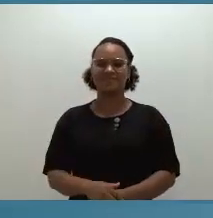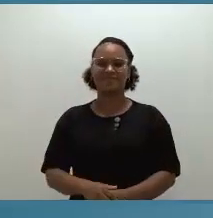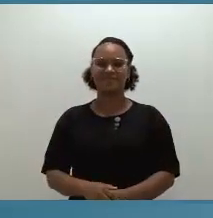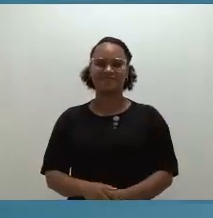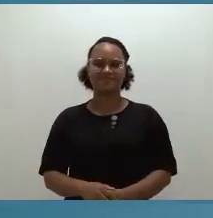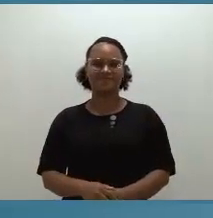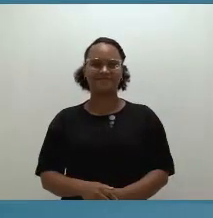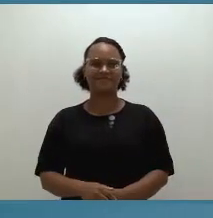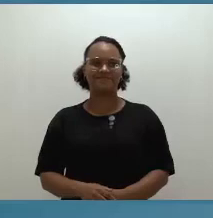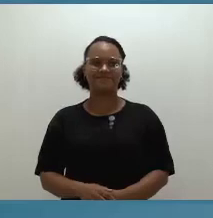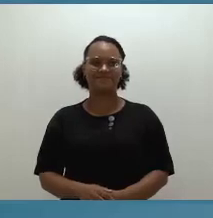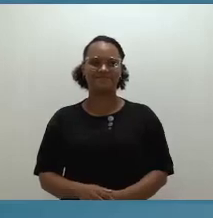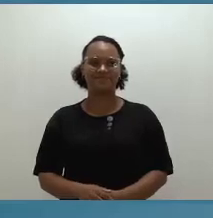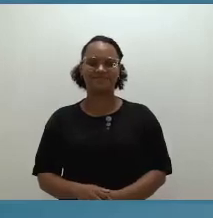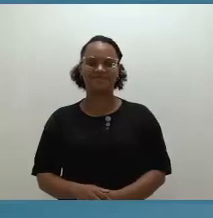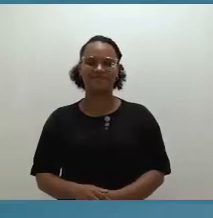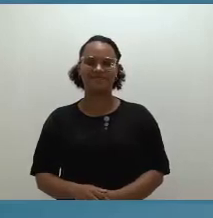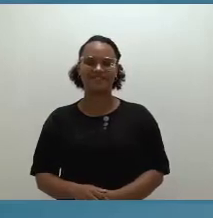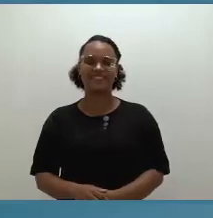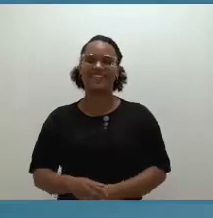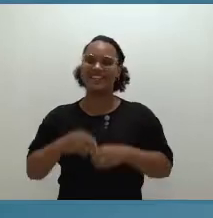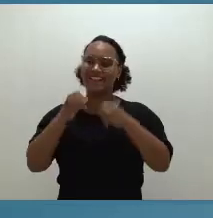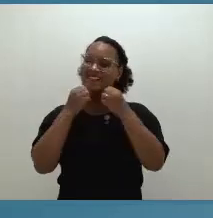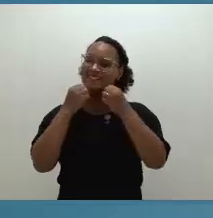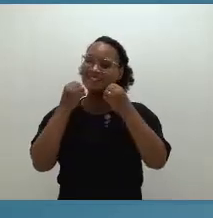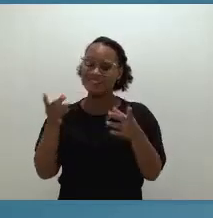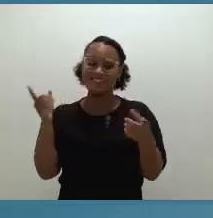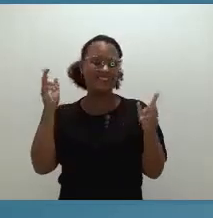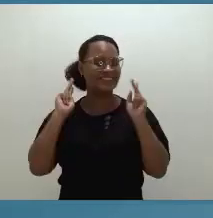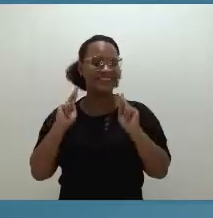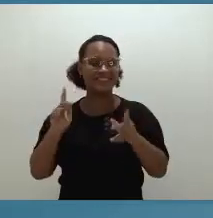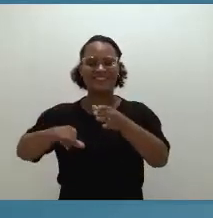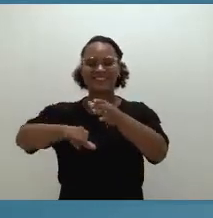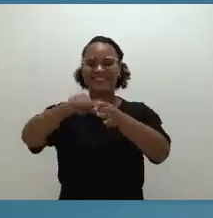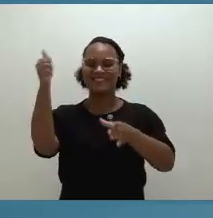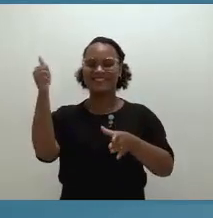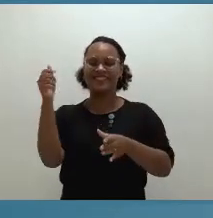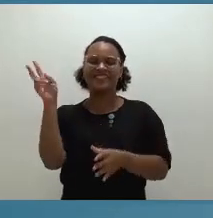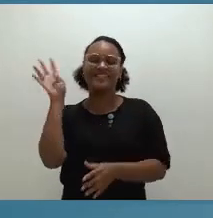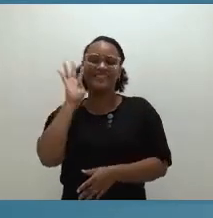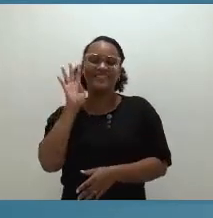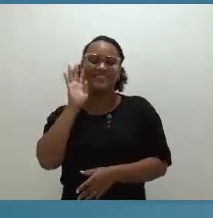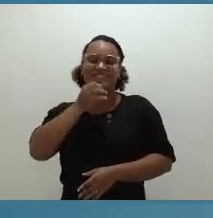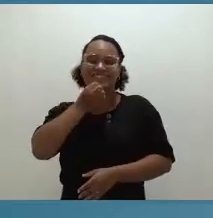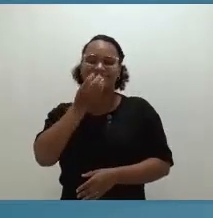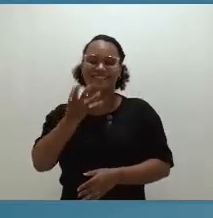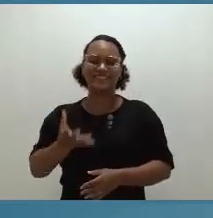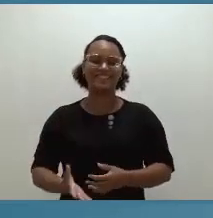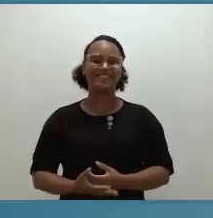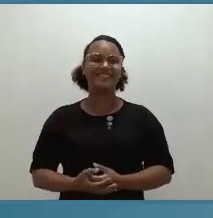Obrigada, senhora. Isso é muito bom. Sempre tem uma primeira vez do desembargador Constantino. É muito bom isso.